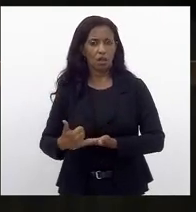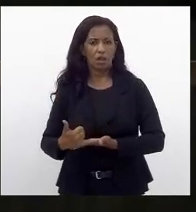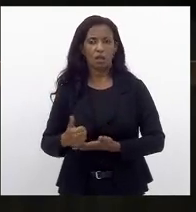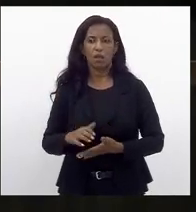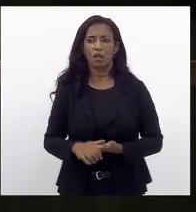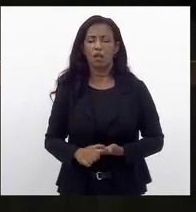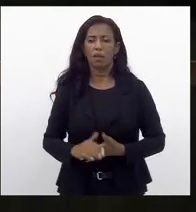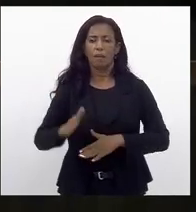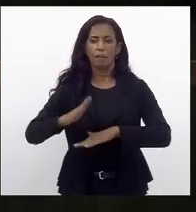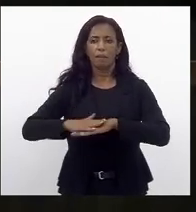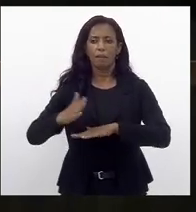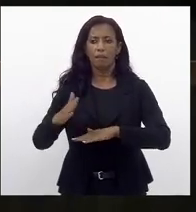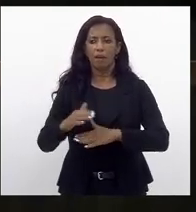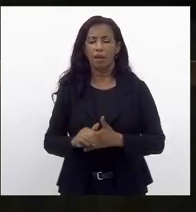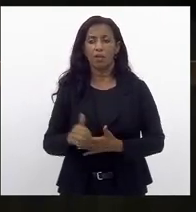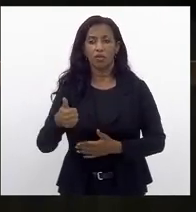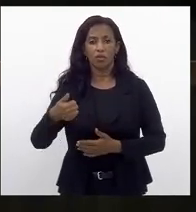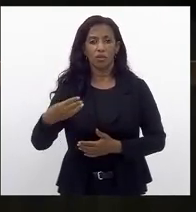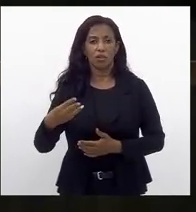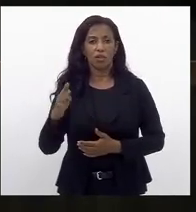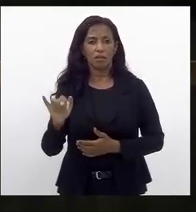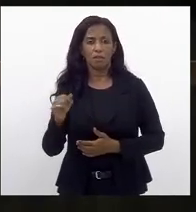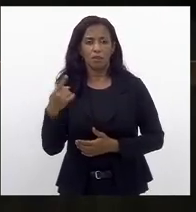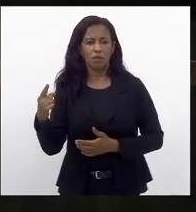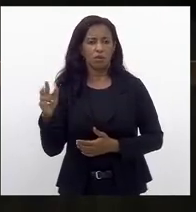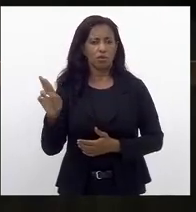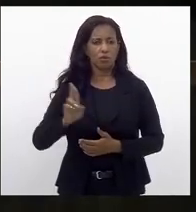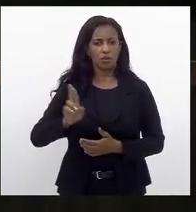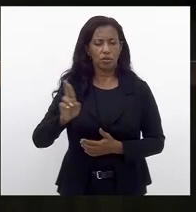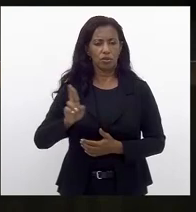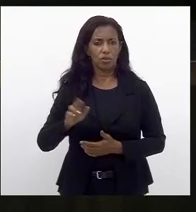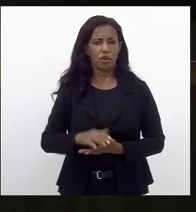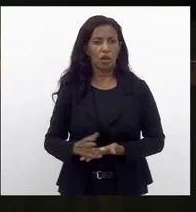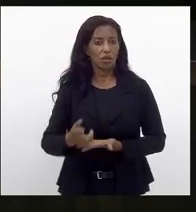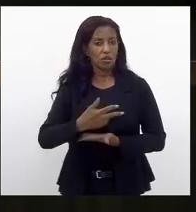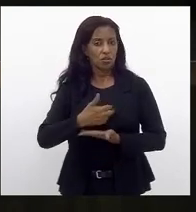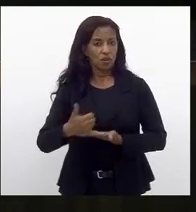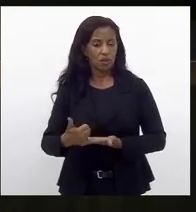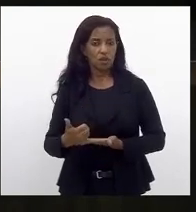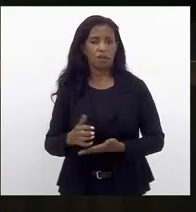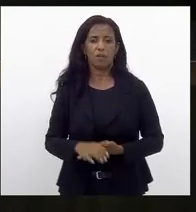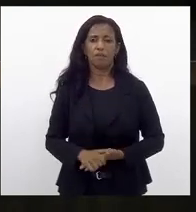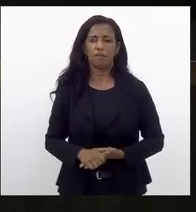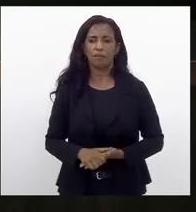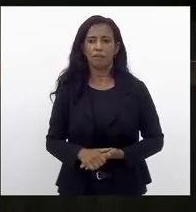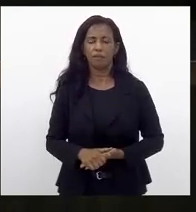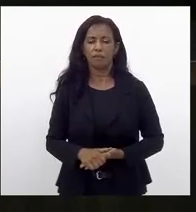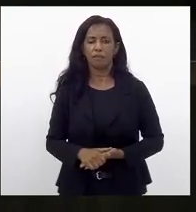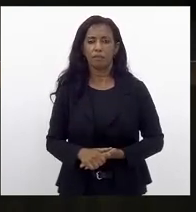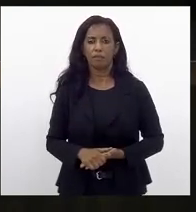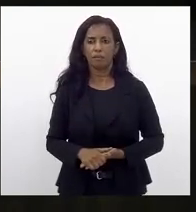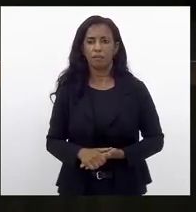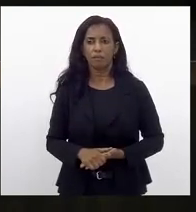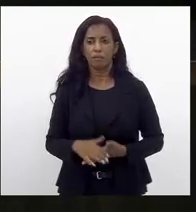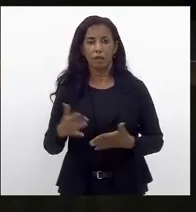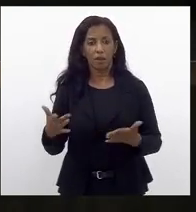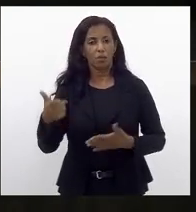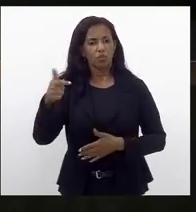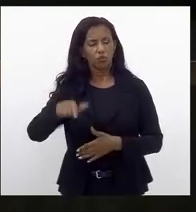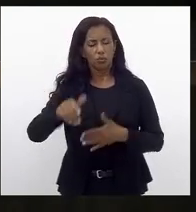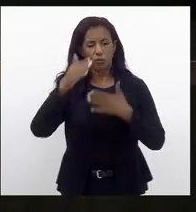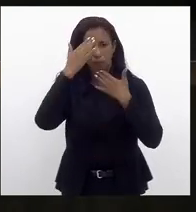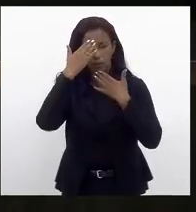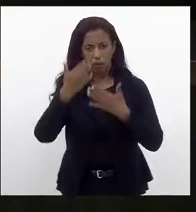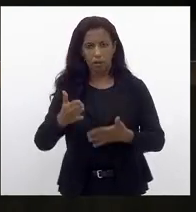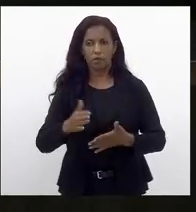Setembro mais de 13 bilhões de reais de receita fora acesa então mais uma vez